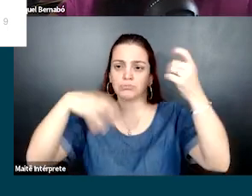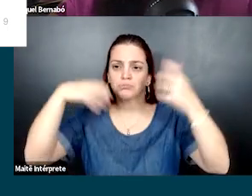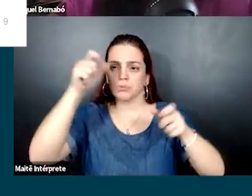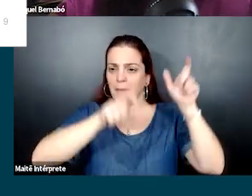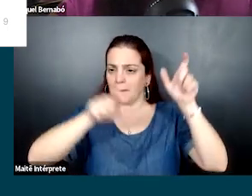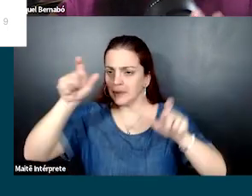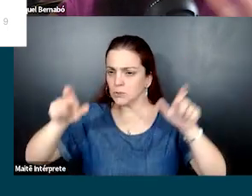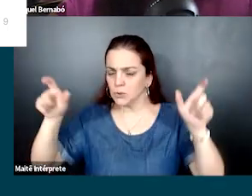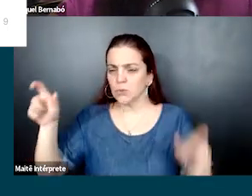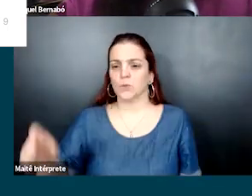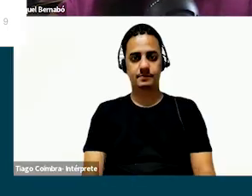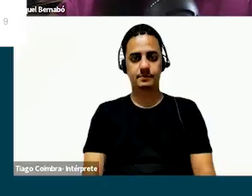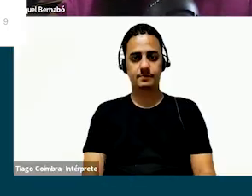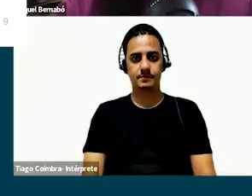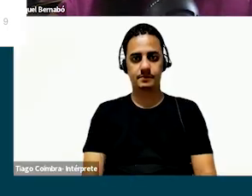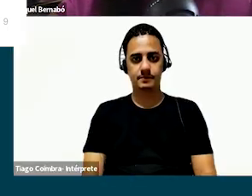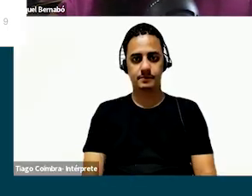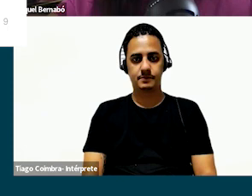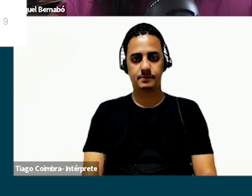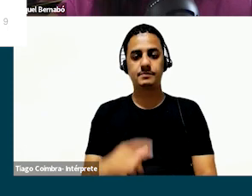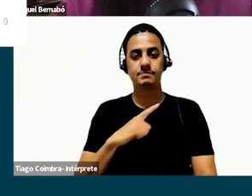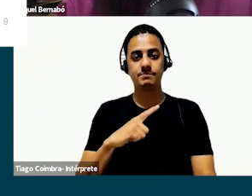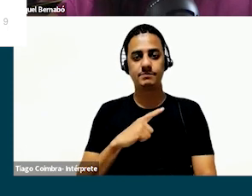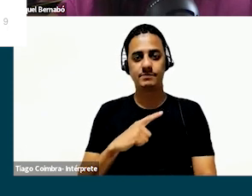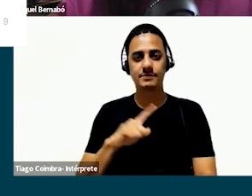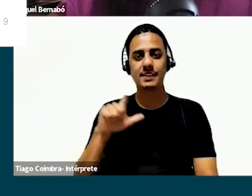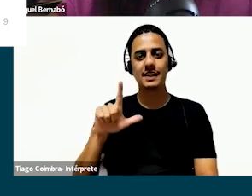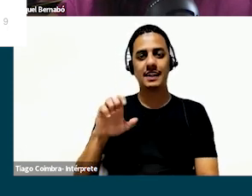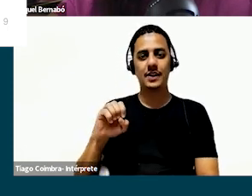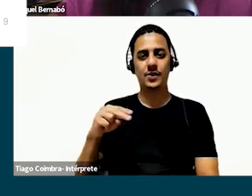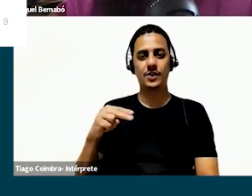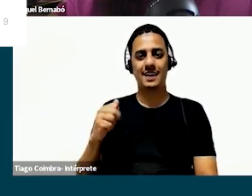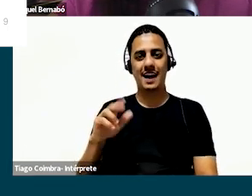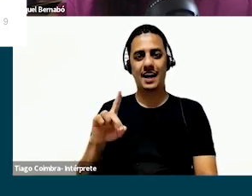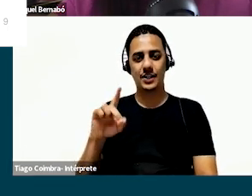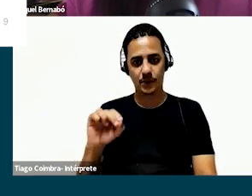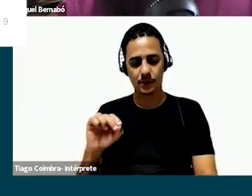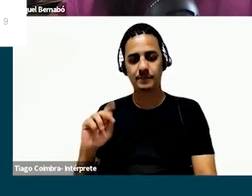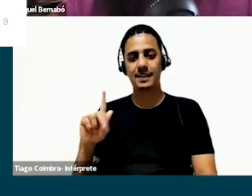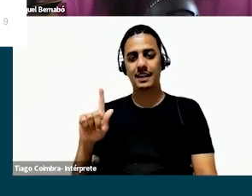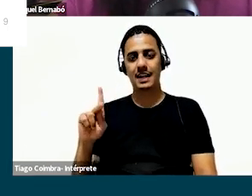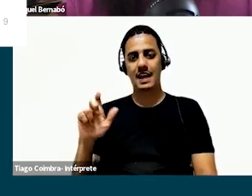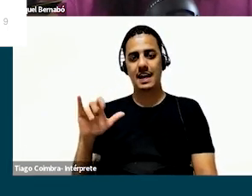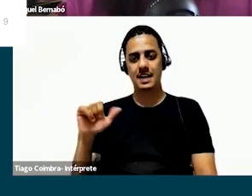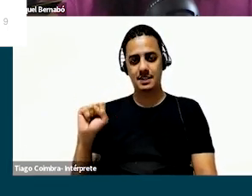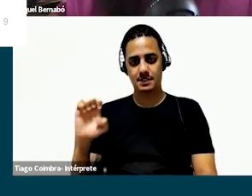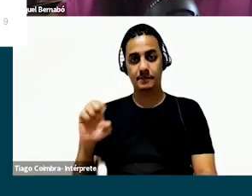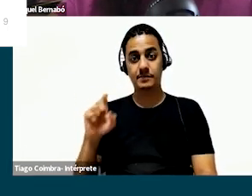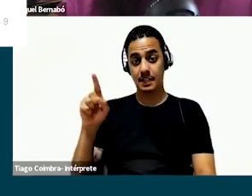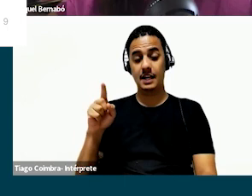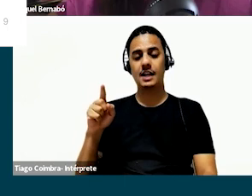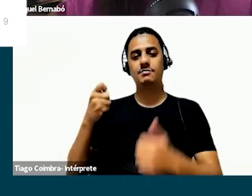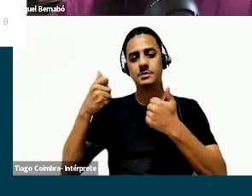semana de acessibilidade, a gente escutou várias pessoas, inclusive o Leonardo Gleison, que é engenheiro de software e é consultor de acessibilidade, e